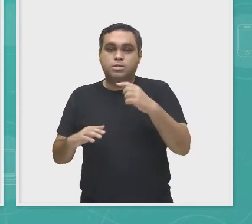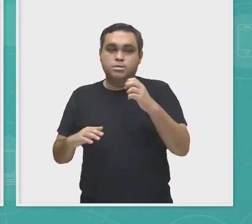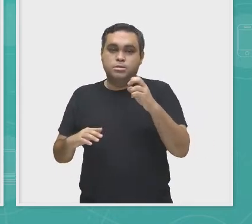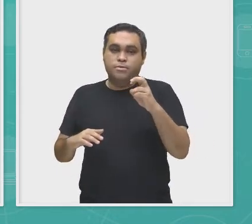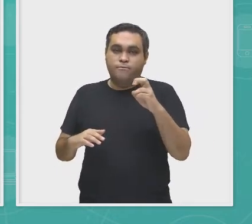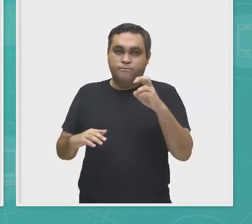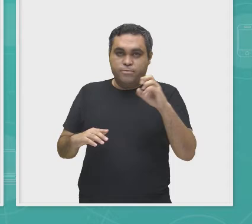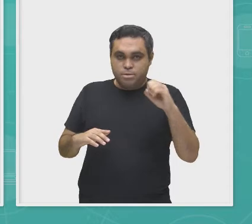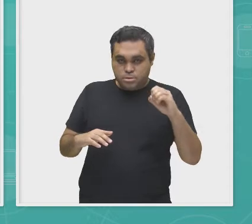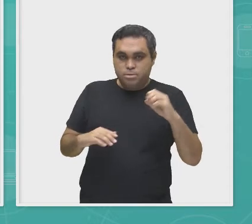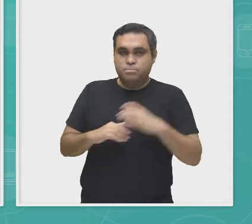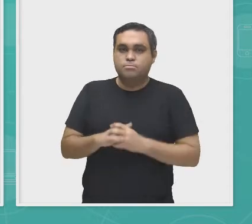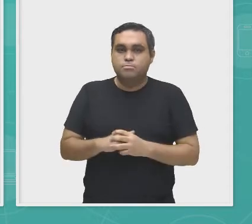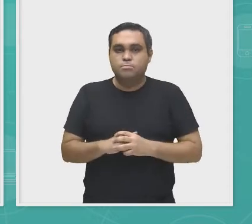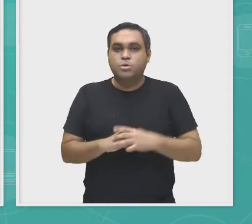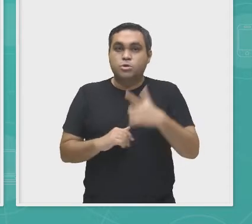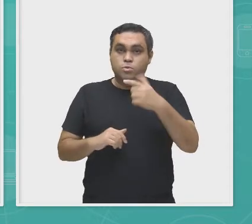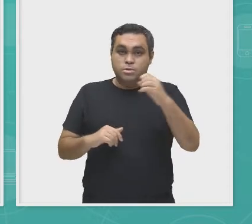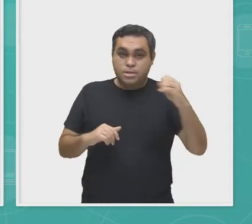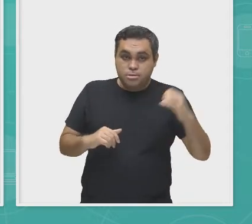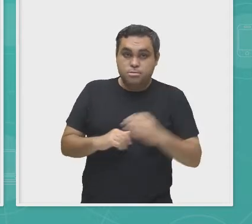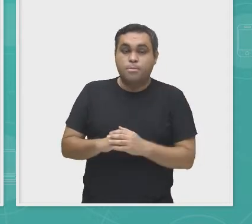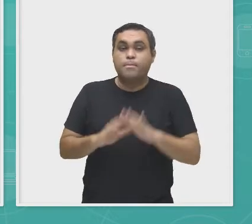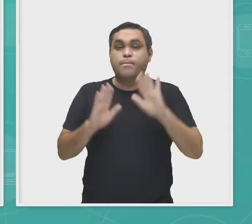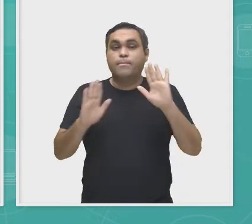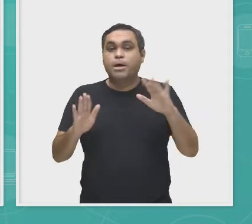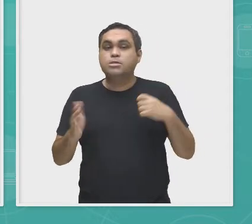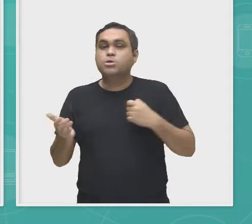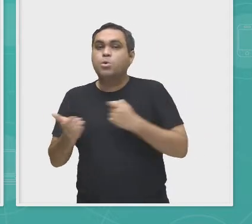realizei foi de 295.